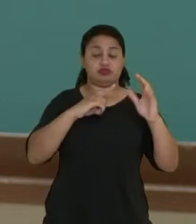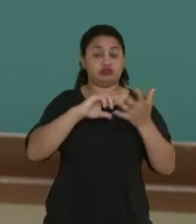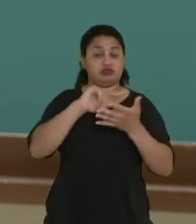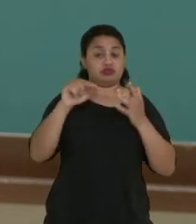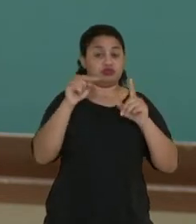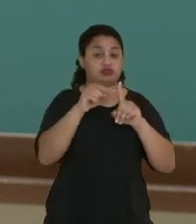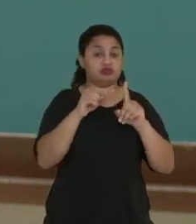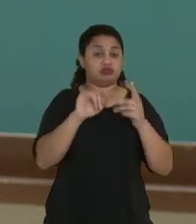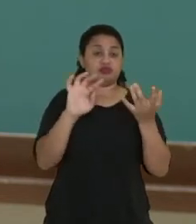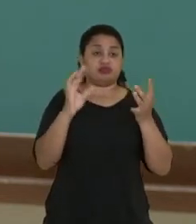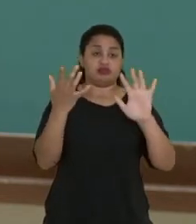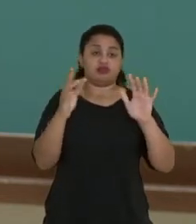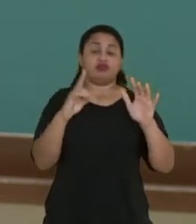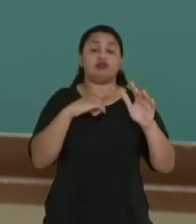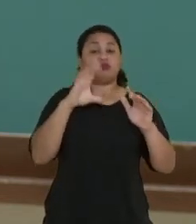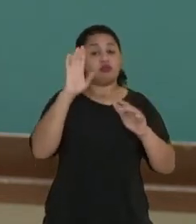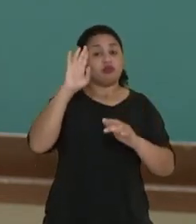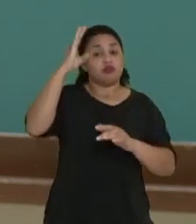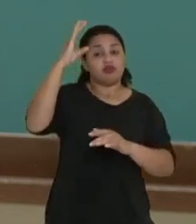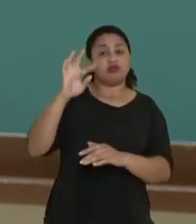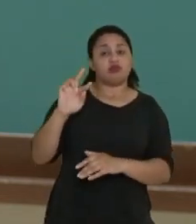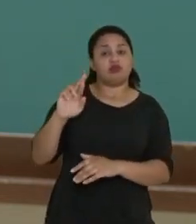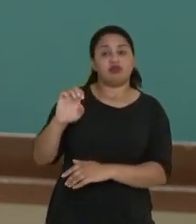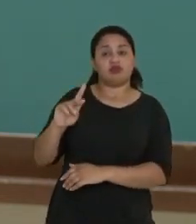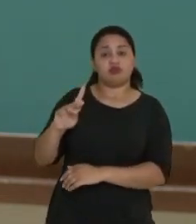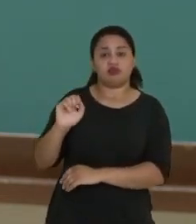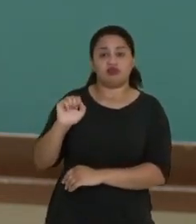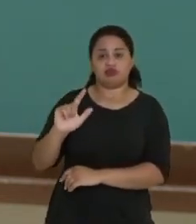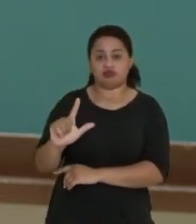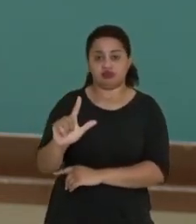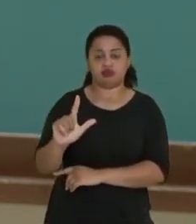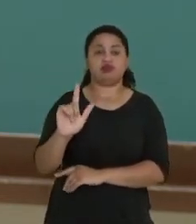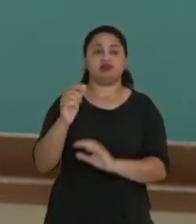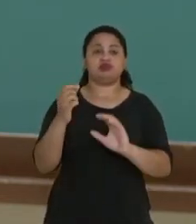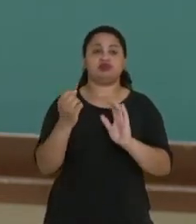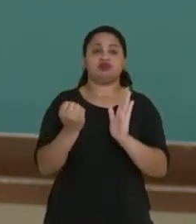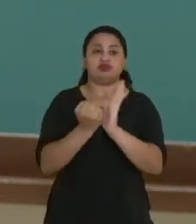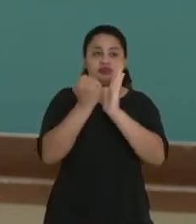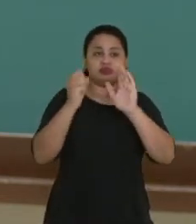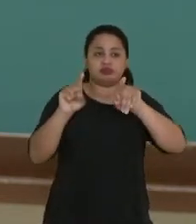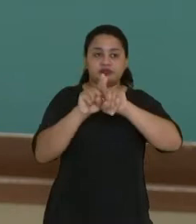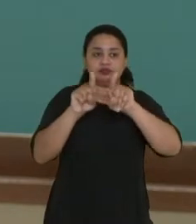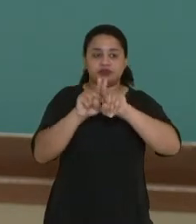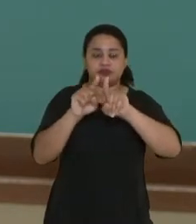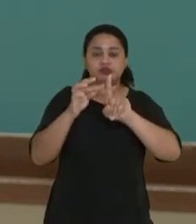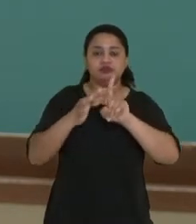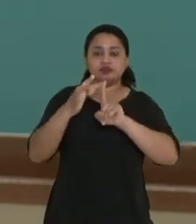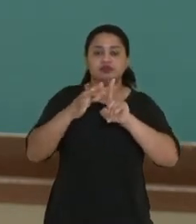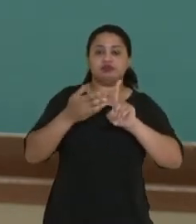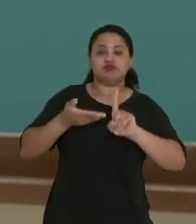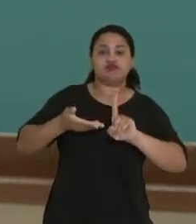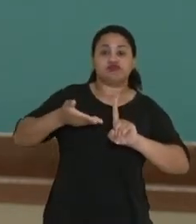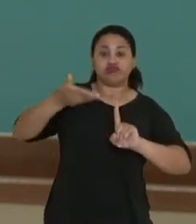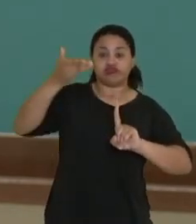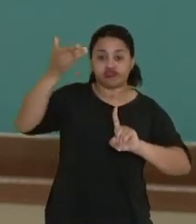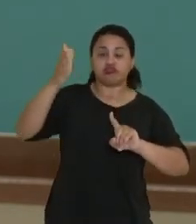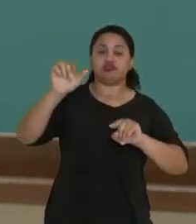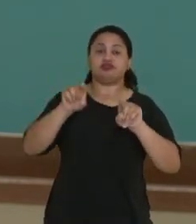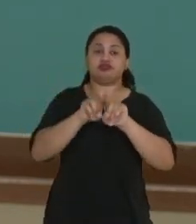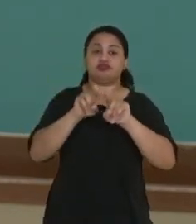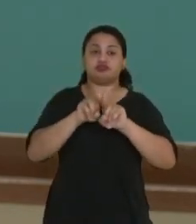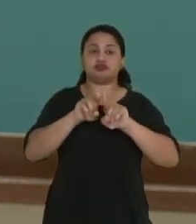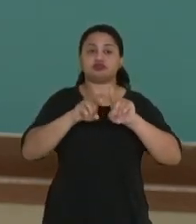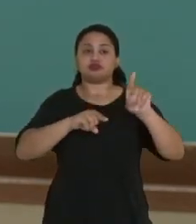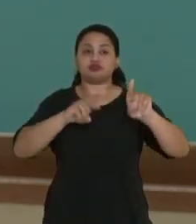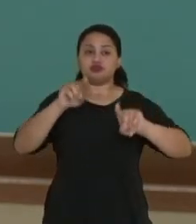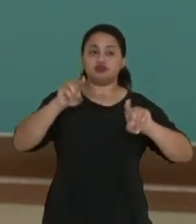de clima, predominando o clima tropical, marcado por altas temperaturas e pela